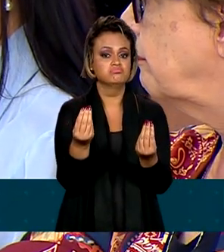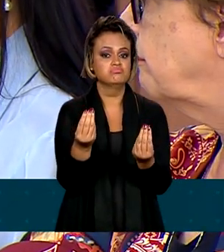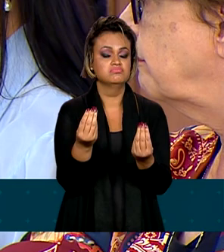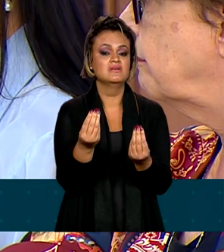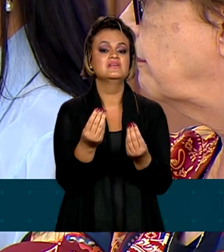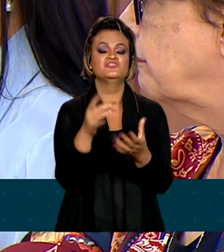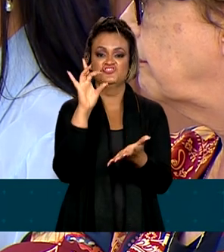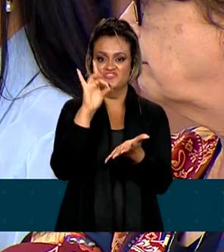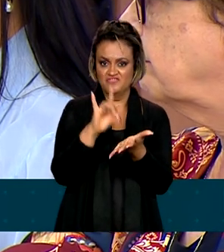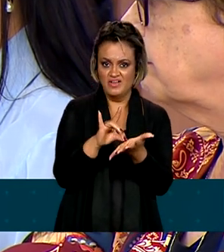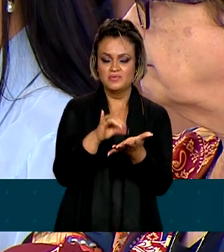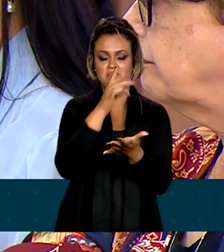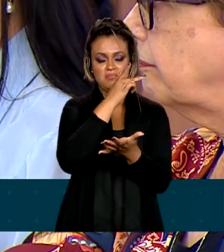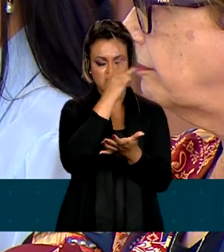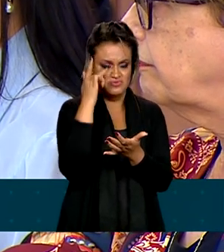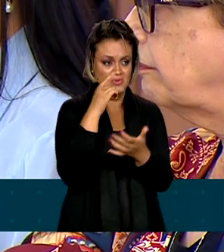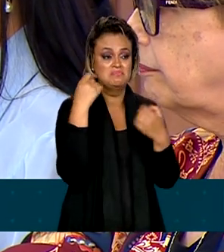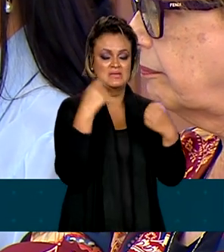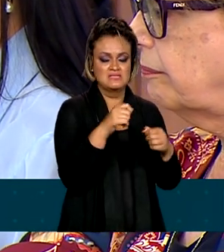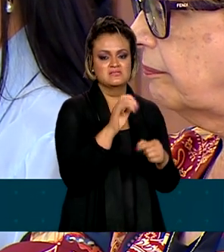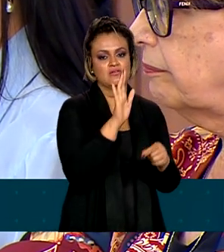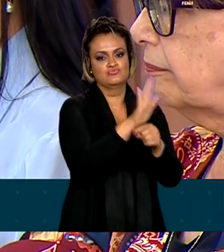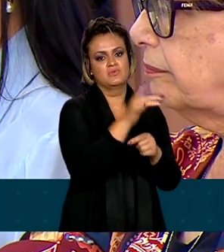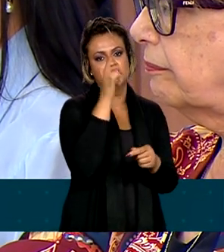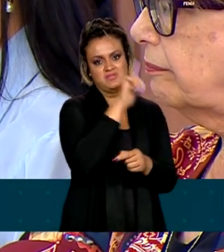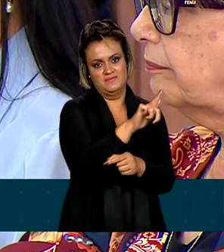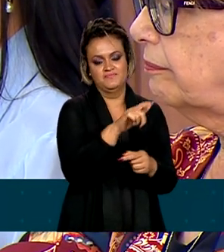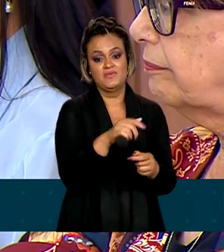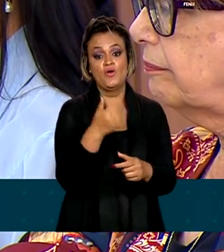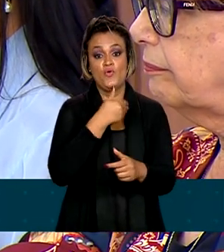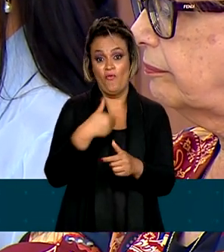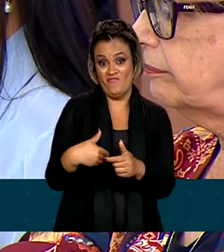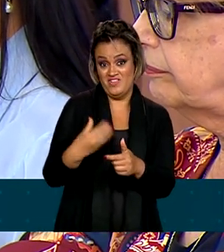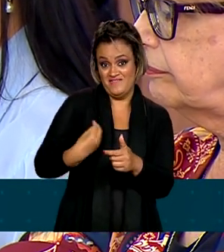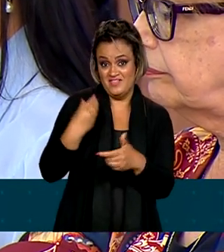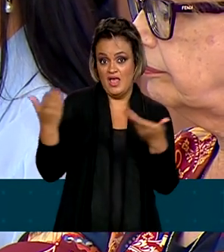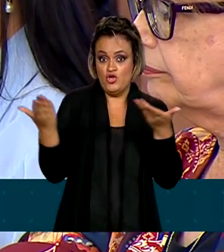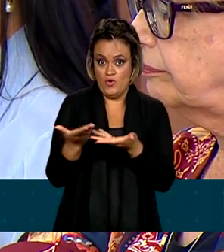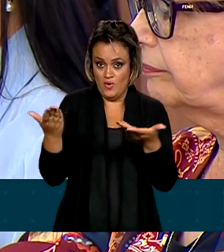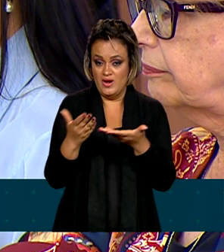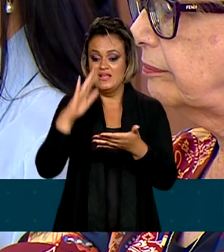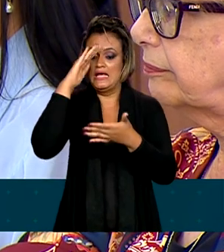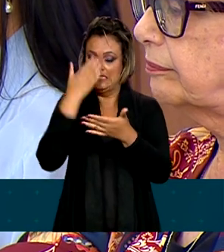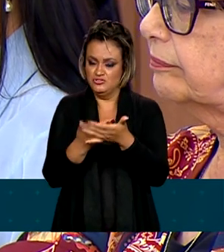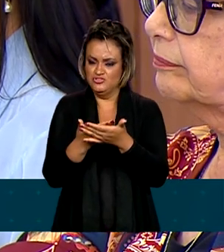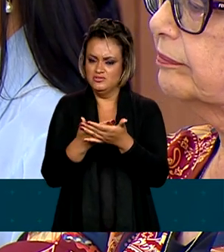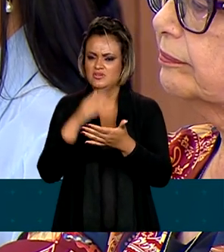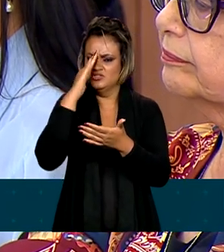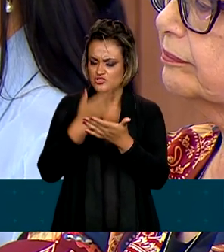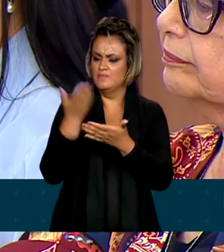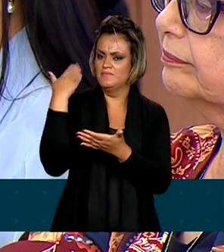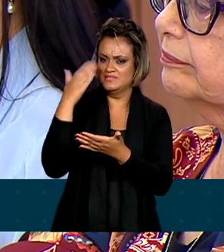fato, chegar quem realmente precisa. E eu vejo hoje que o governo que está aqui, e que acreditei